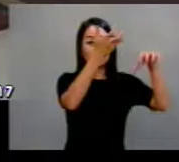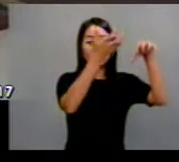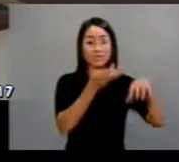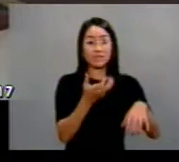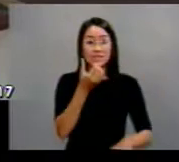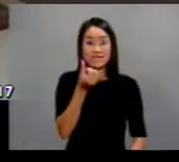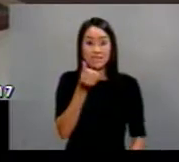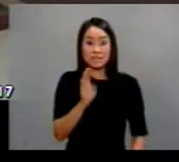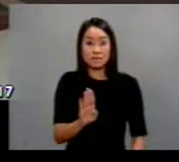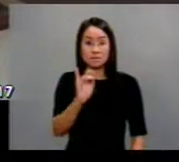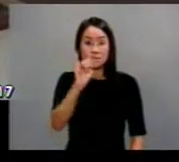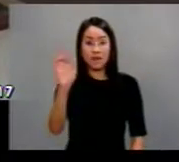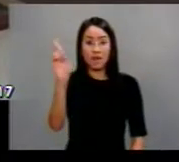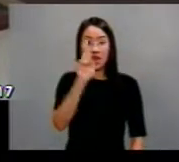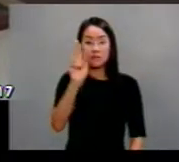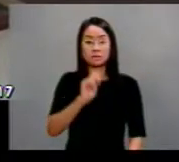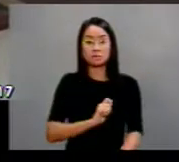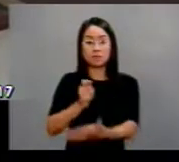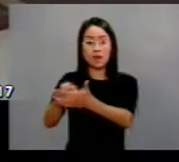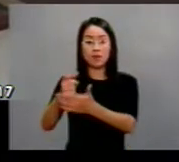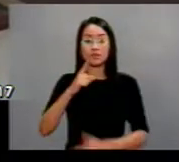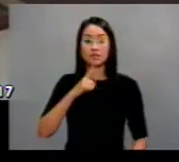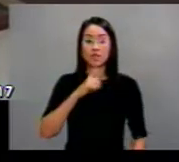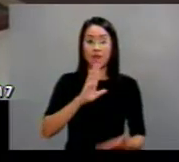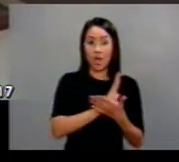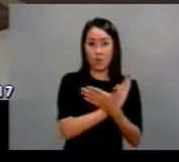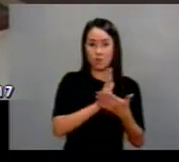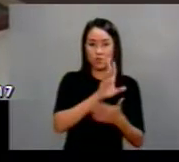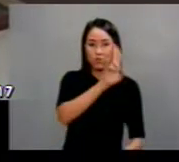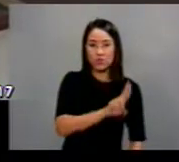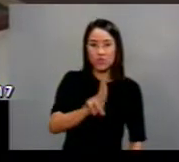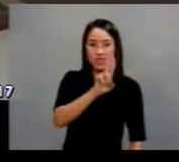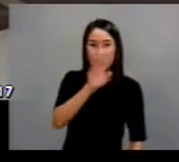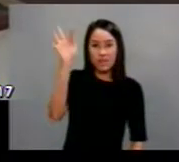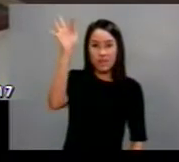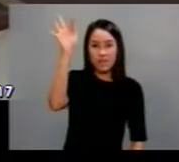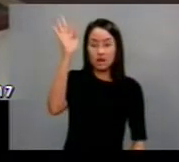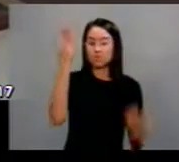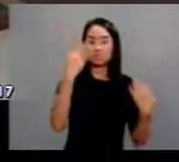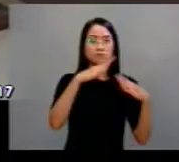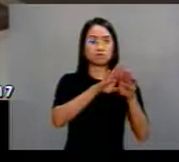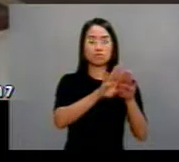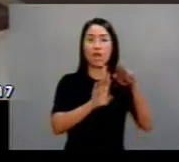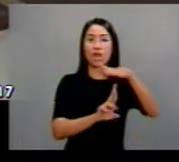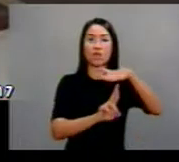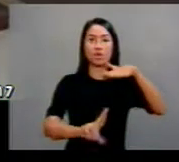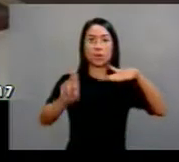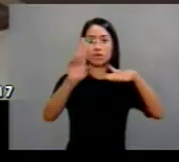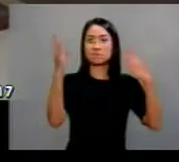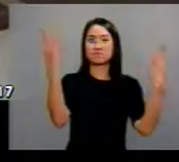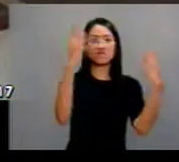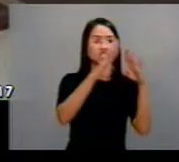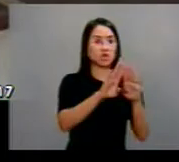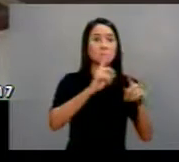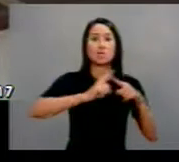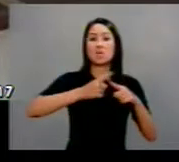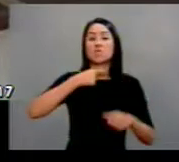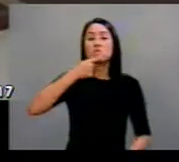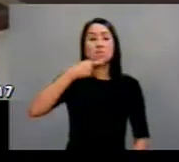reais. Nós estamos tendo Universidade Federal fechando, reitoria porque não consegue pagar a conta da luz.